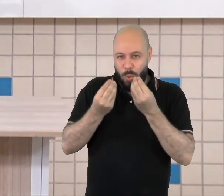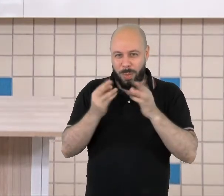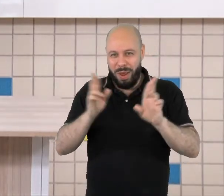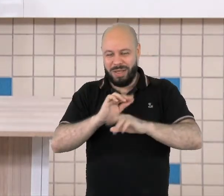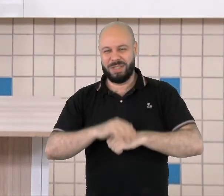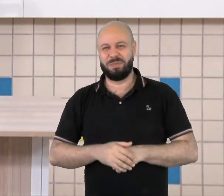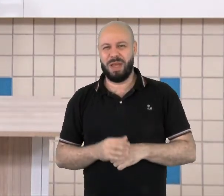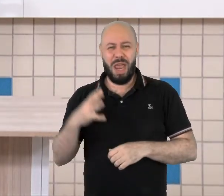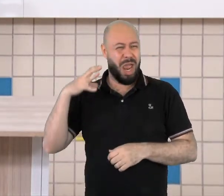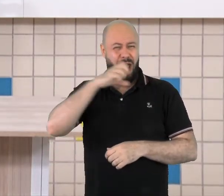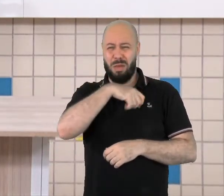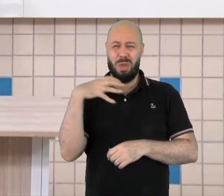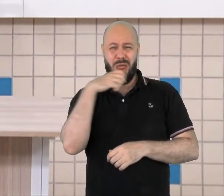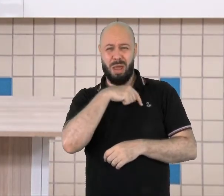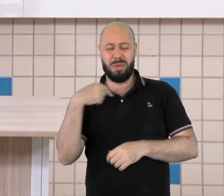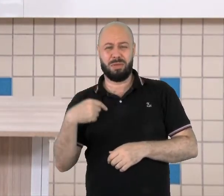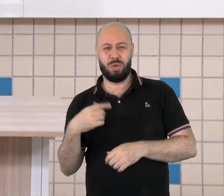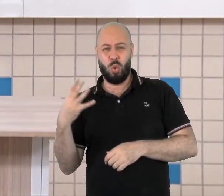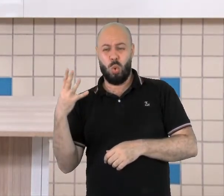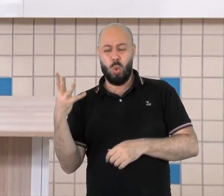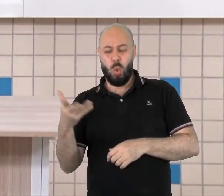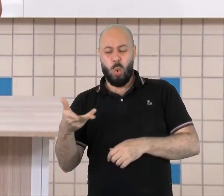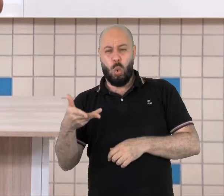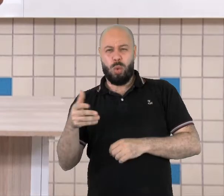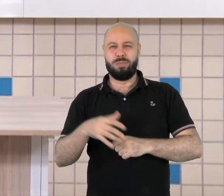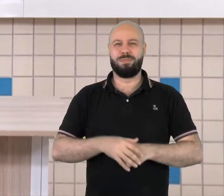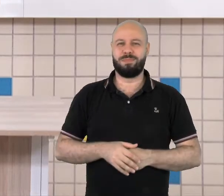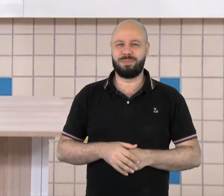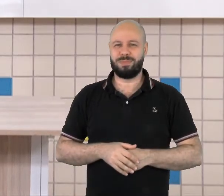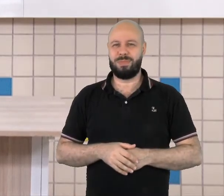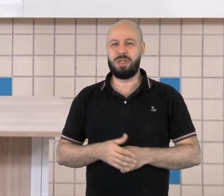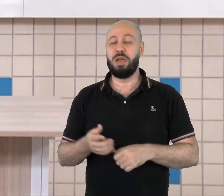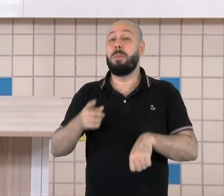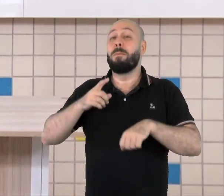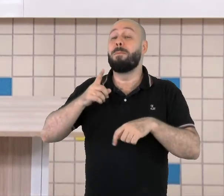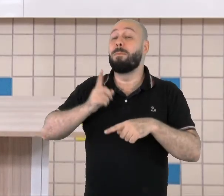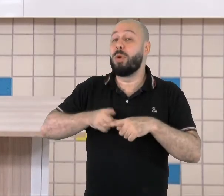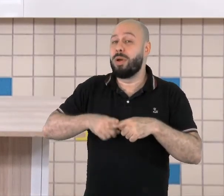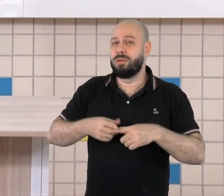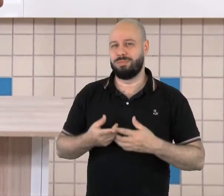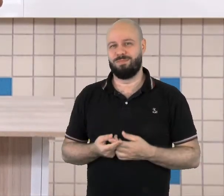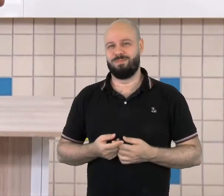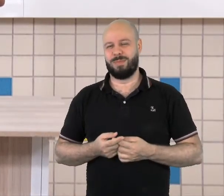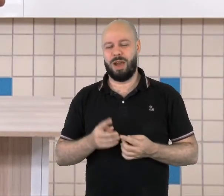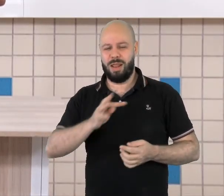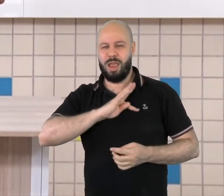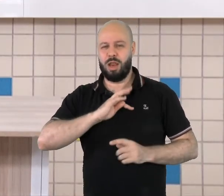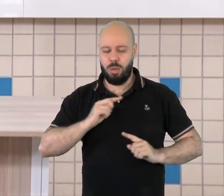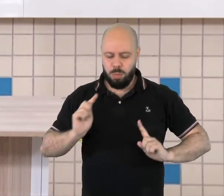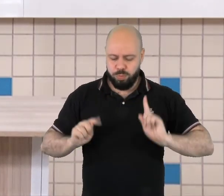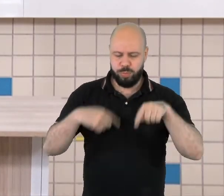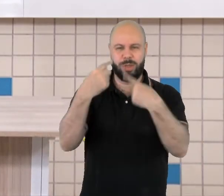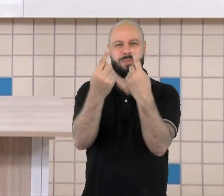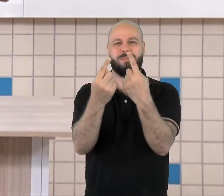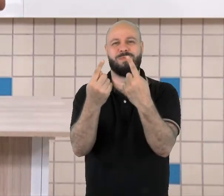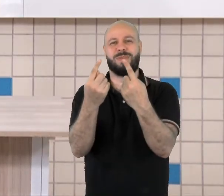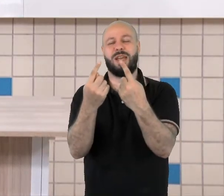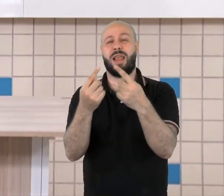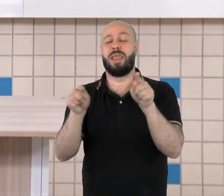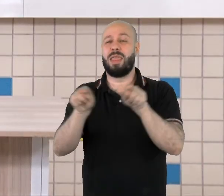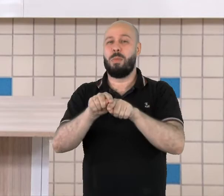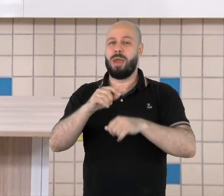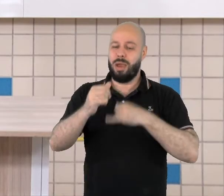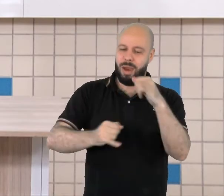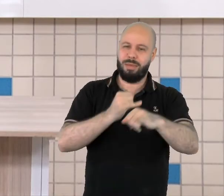tudo é muito mais rápido hoje. Ok? Tudo isso por quê? A evolução das técnicas e a internet,